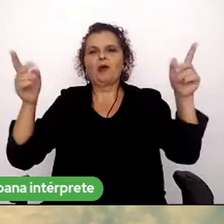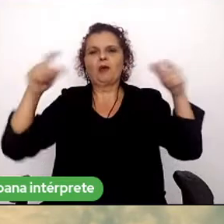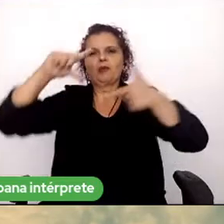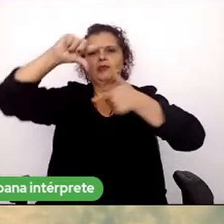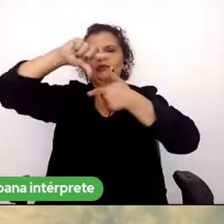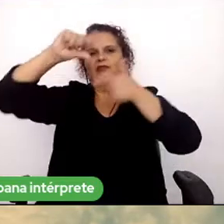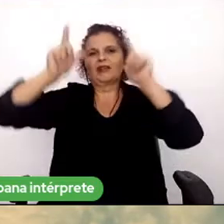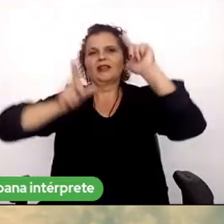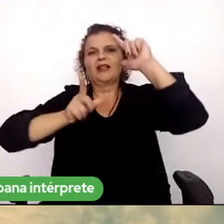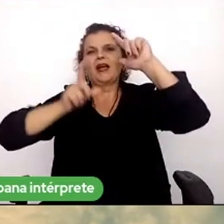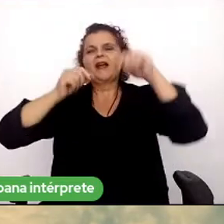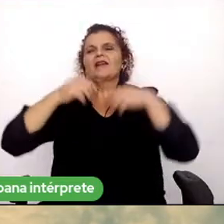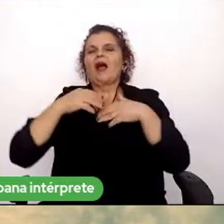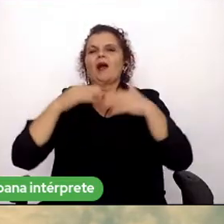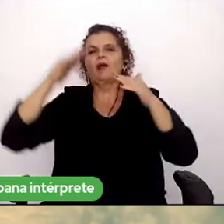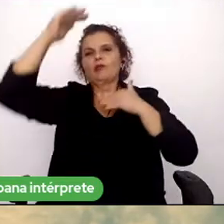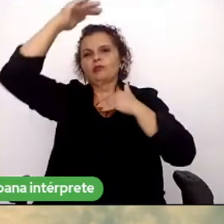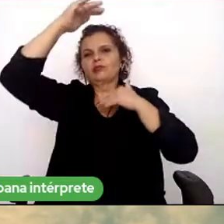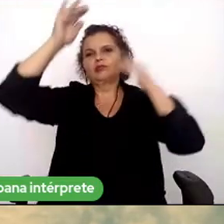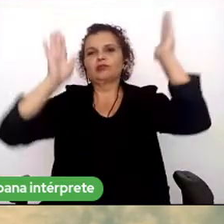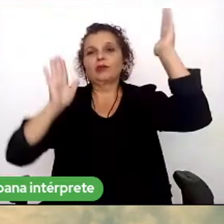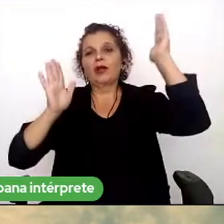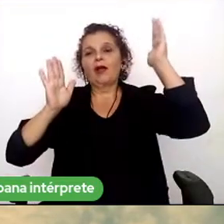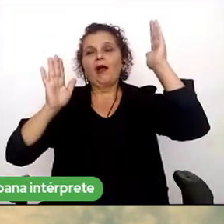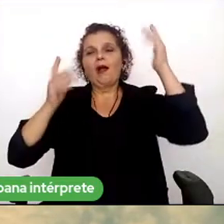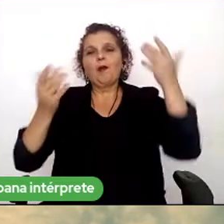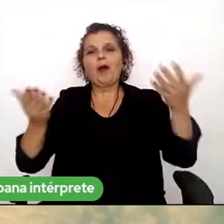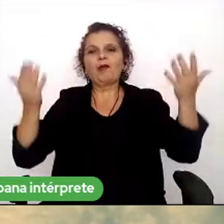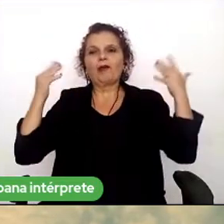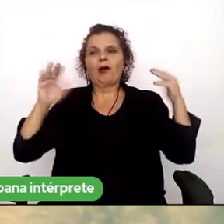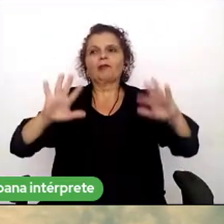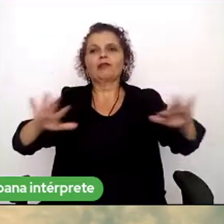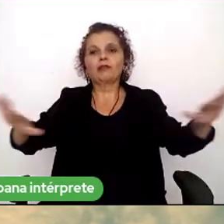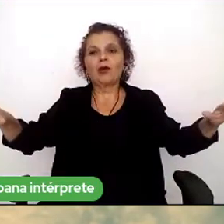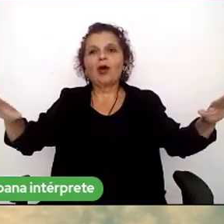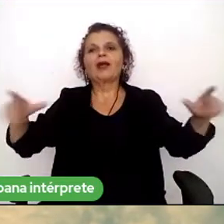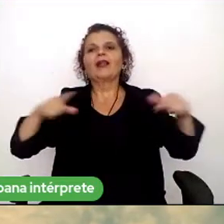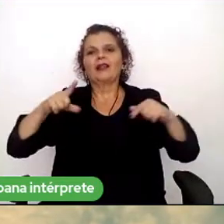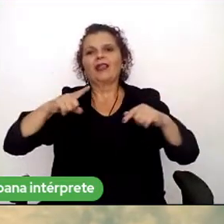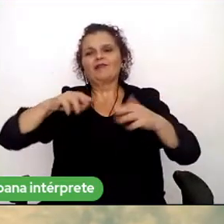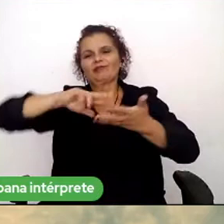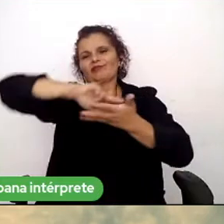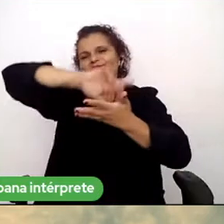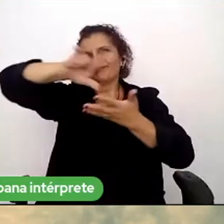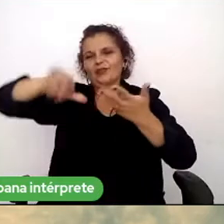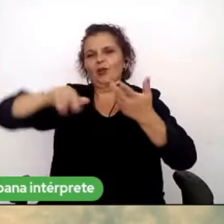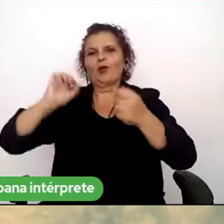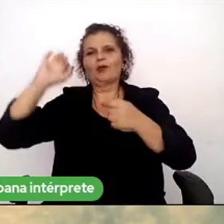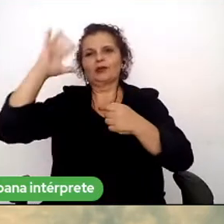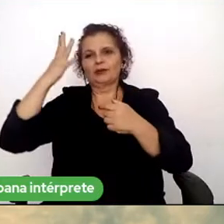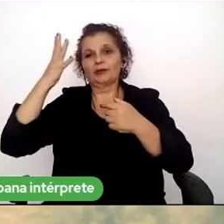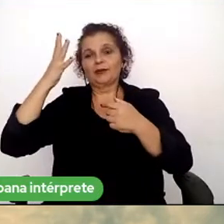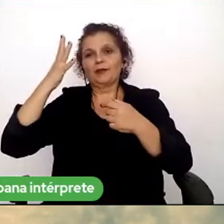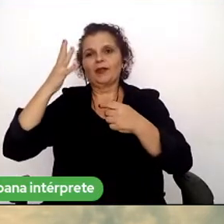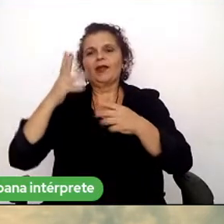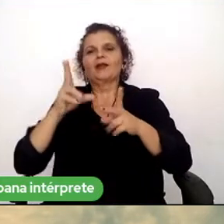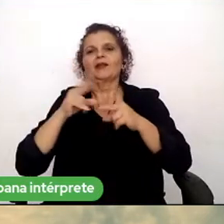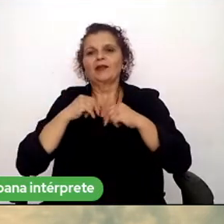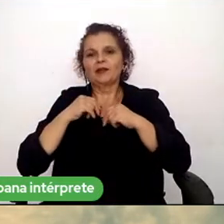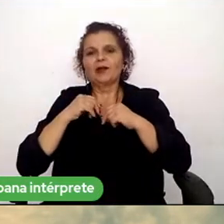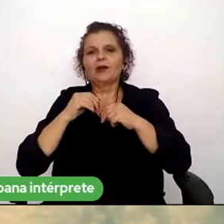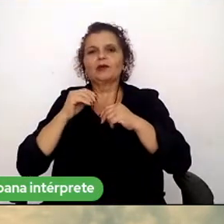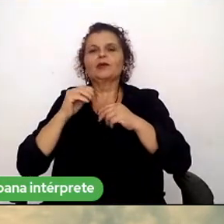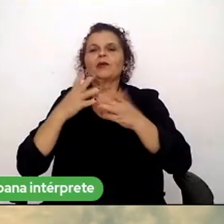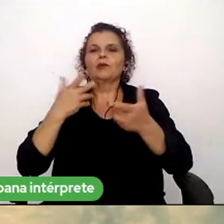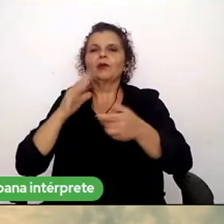desse quadradinho, mas tem todo um outro contexto, né? E que loucura, né? Que aconteceu